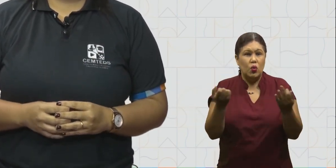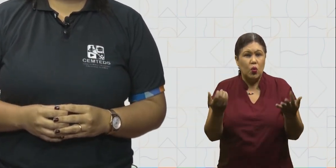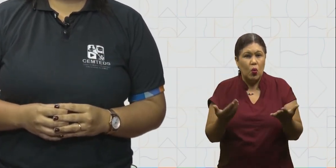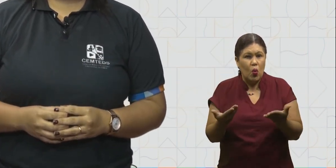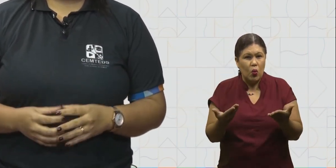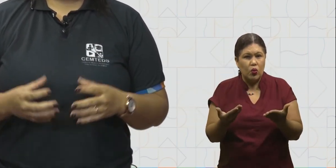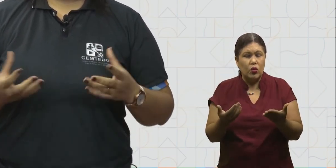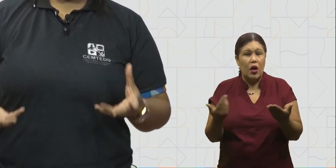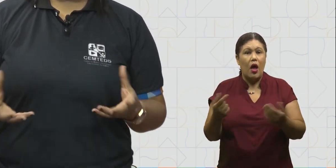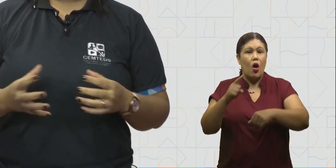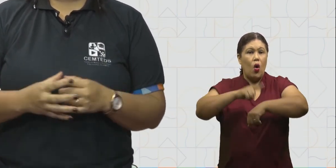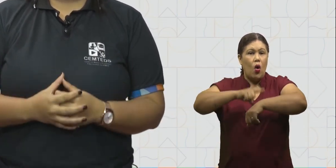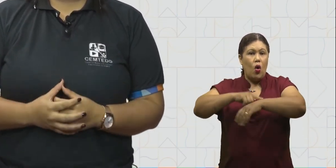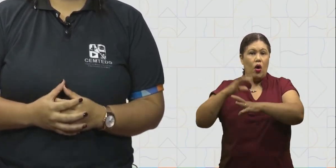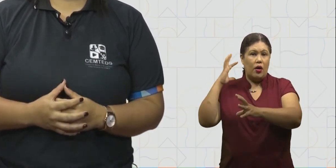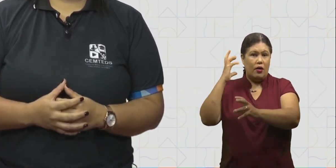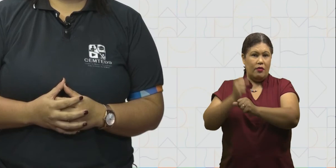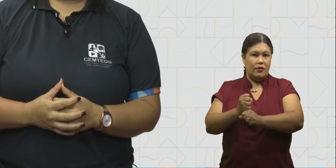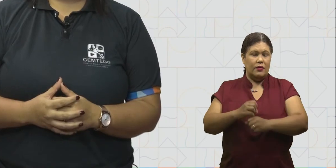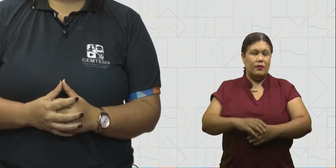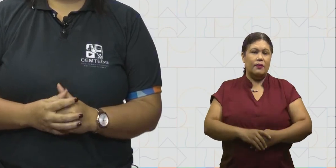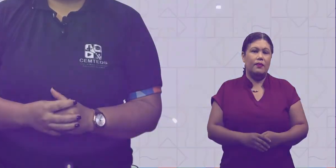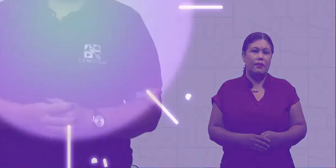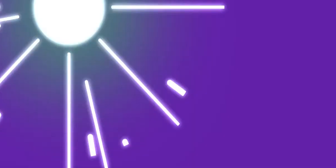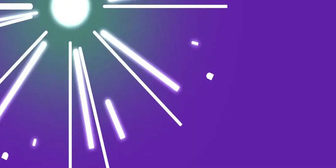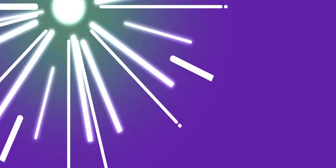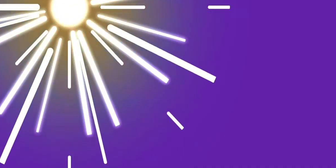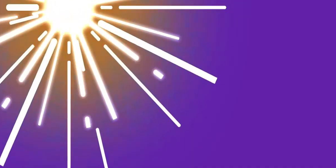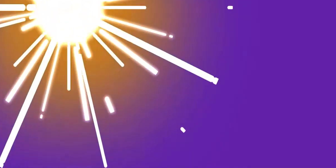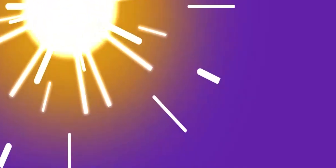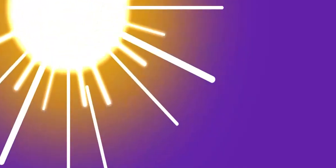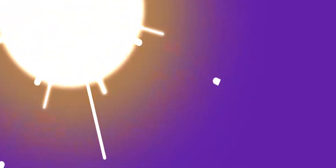na aula de hoje. Chegou a hora da revisão.